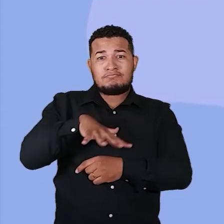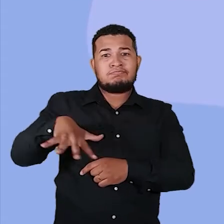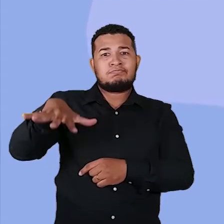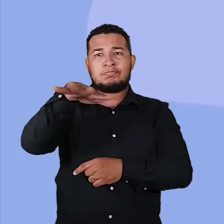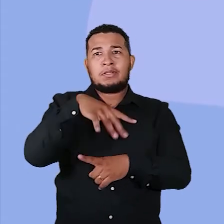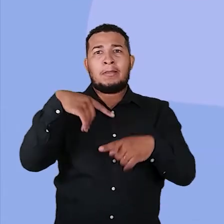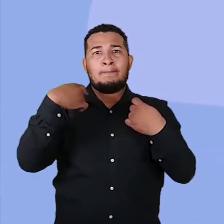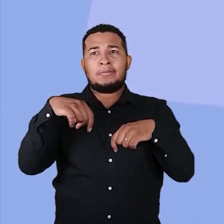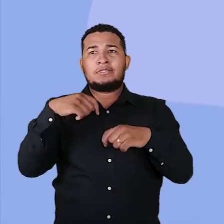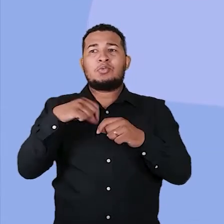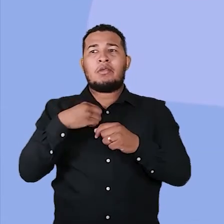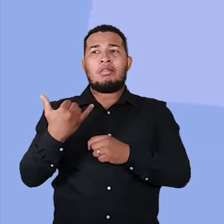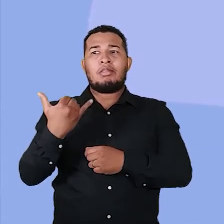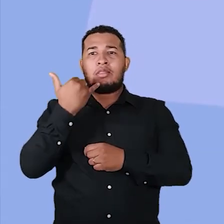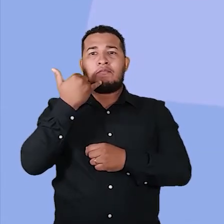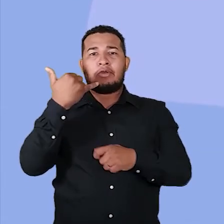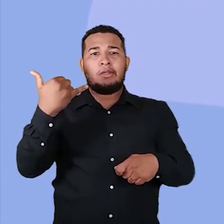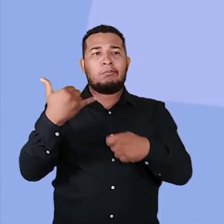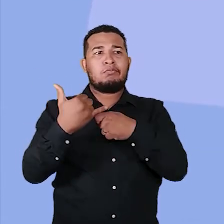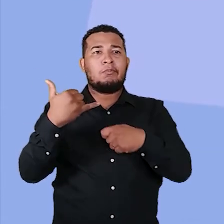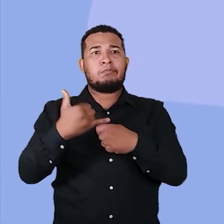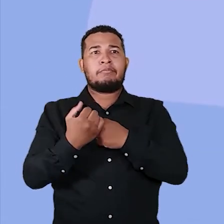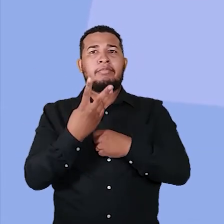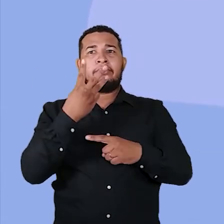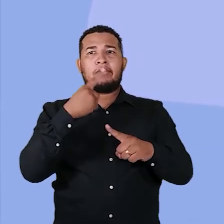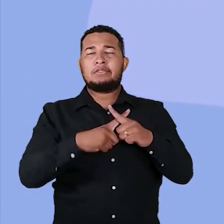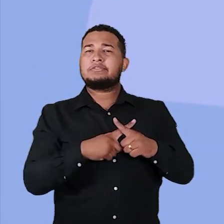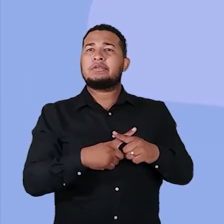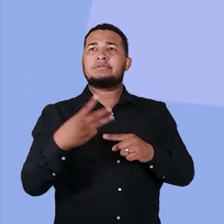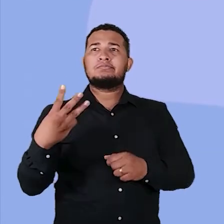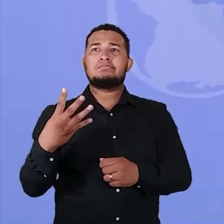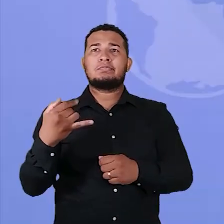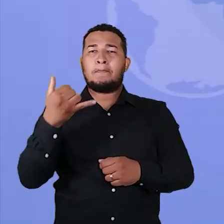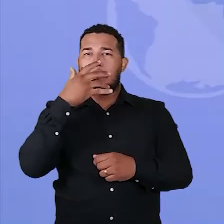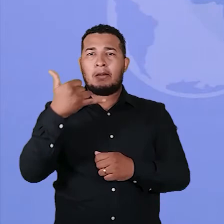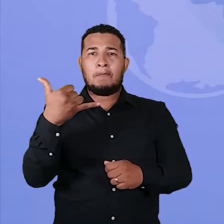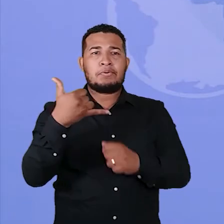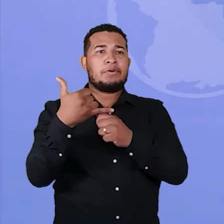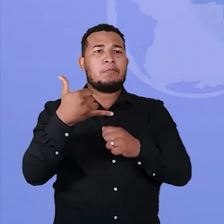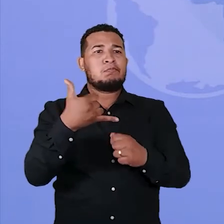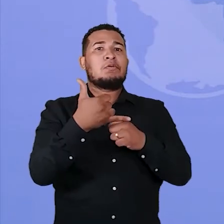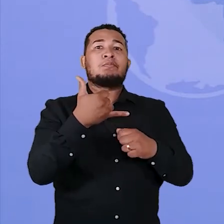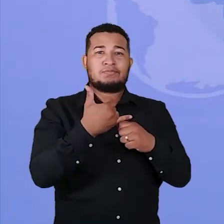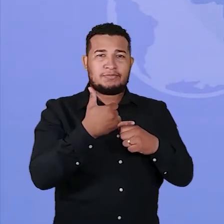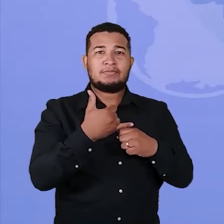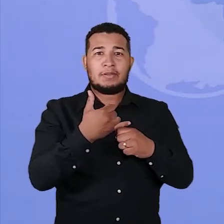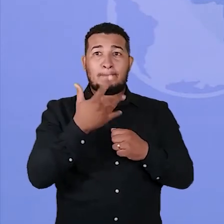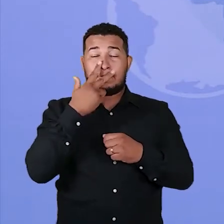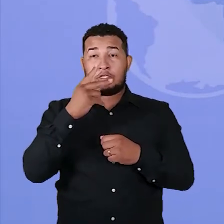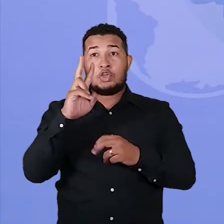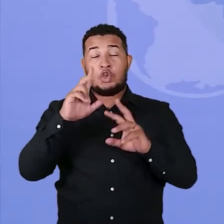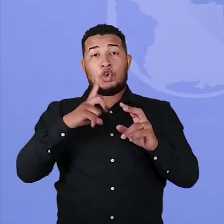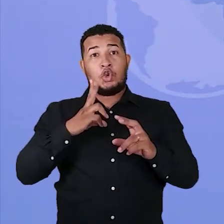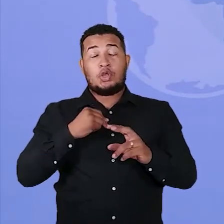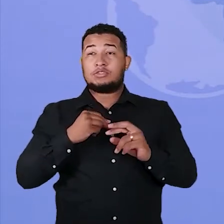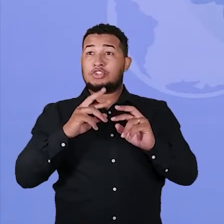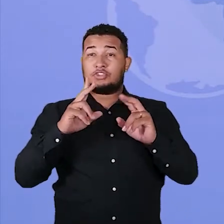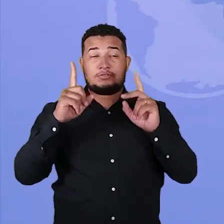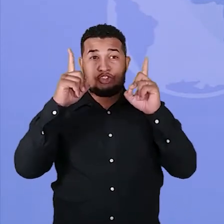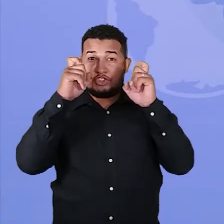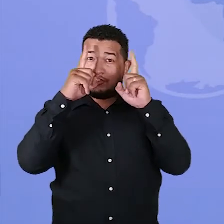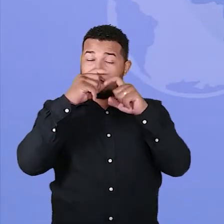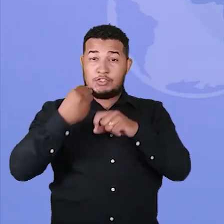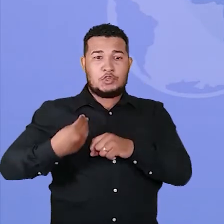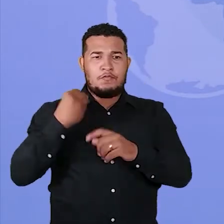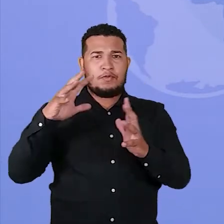mundo onde precisa carregar o celular 3 vezes por dia. Então, existe aí uma quebra de expectativa. Ó, difícil viver no mundo.